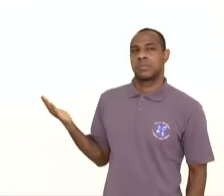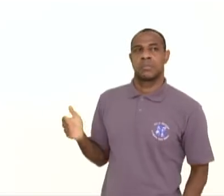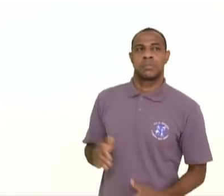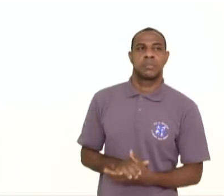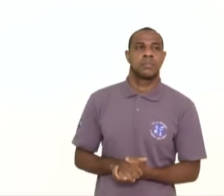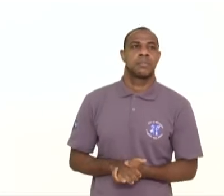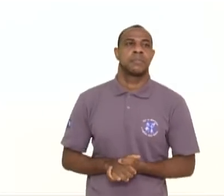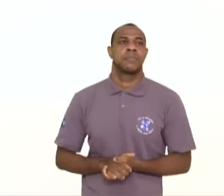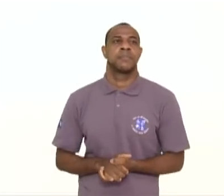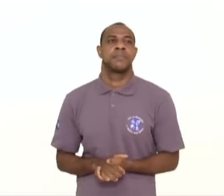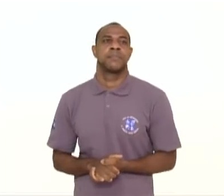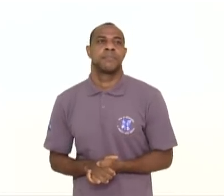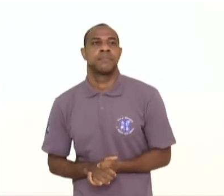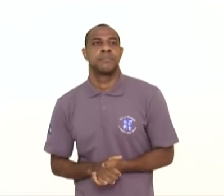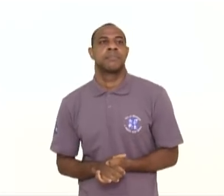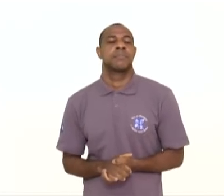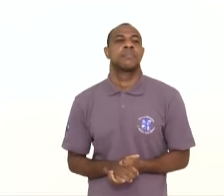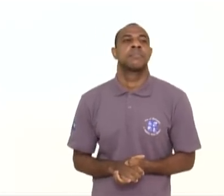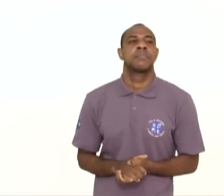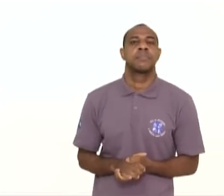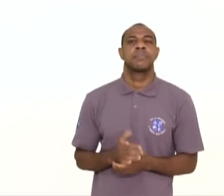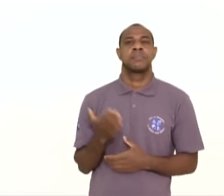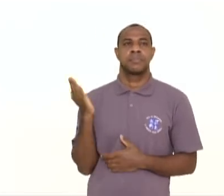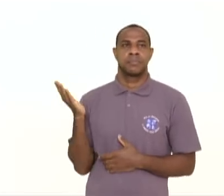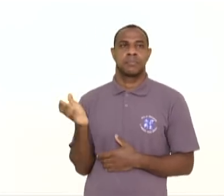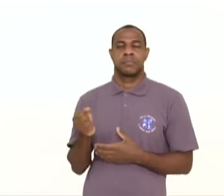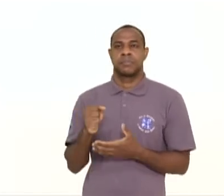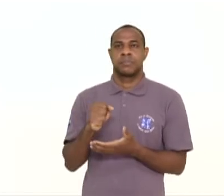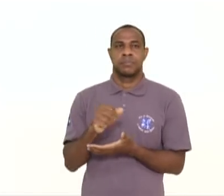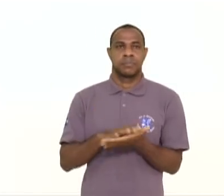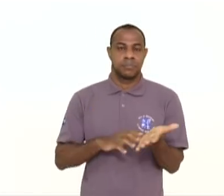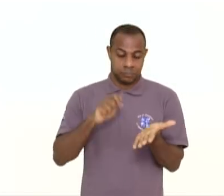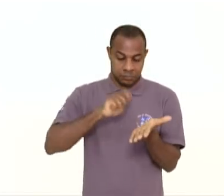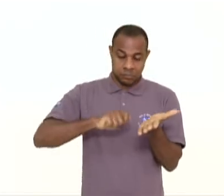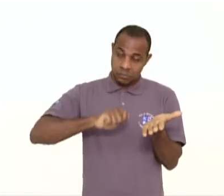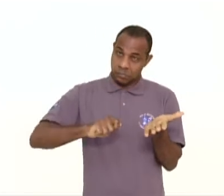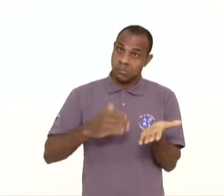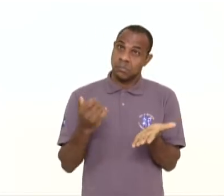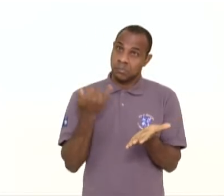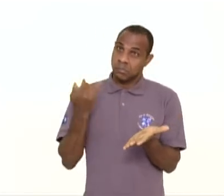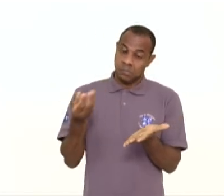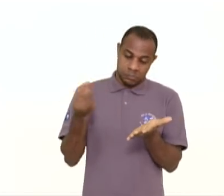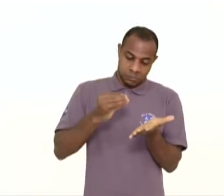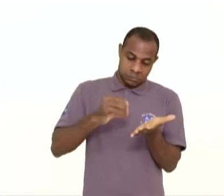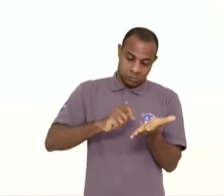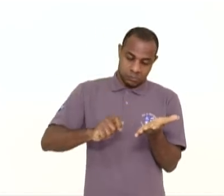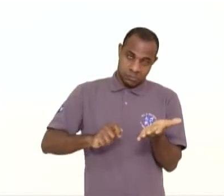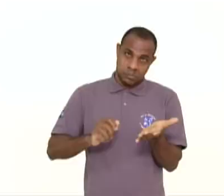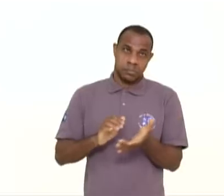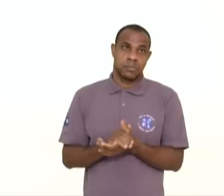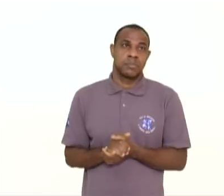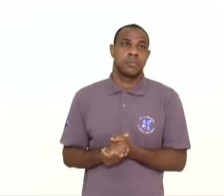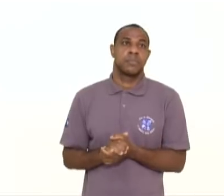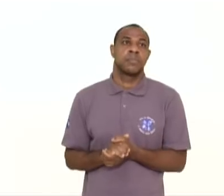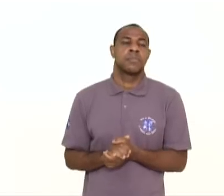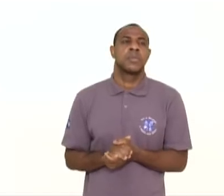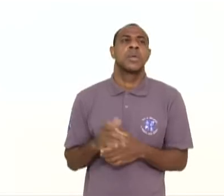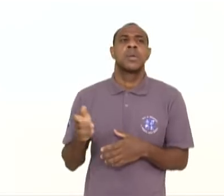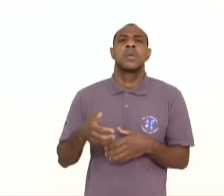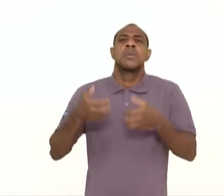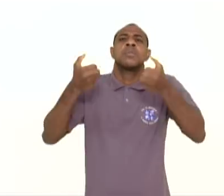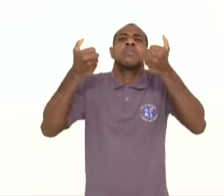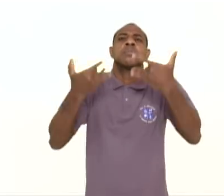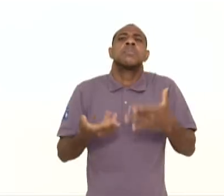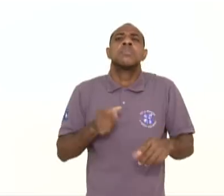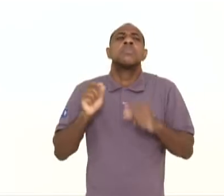atividade descritiva, então continua nas anotações do seu caderno lá, continua nas anotações e vai o quê? Definir